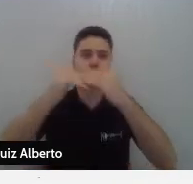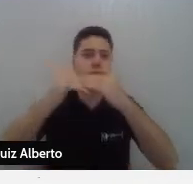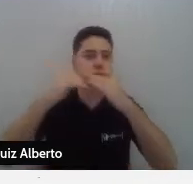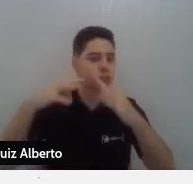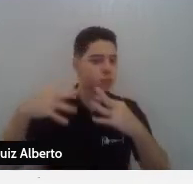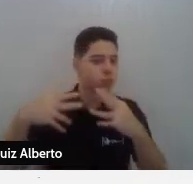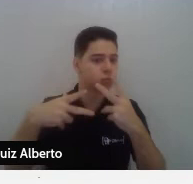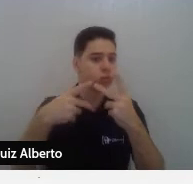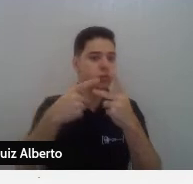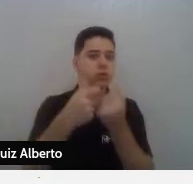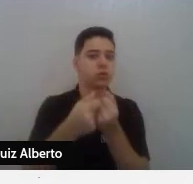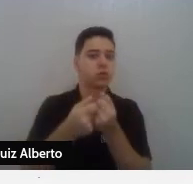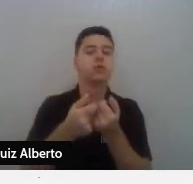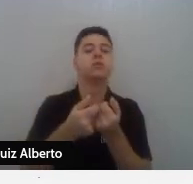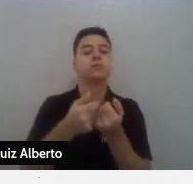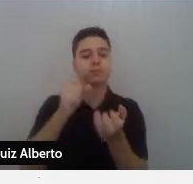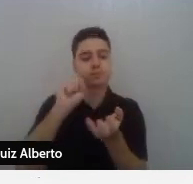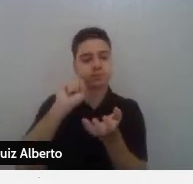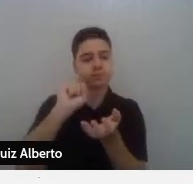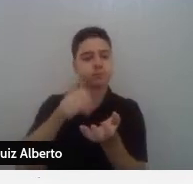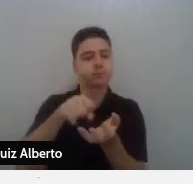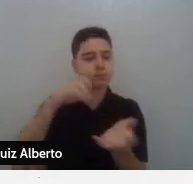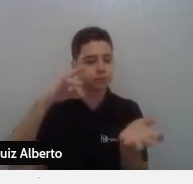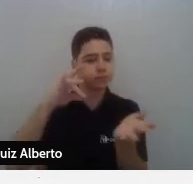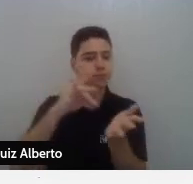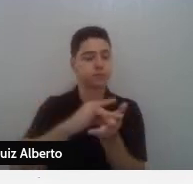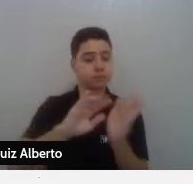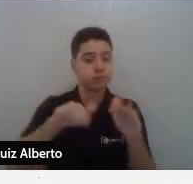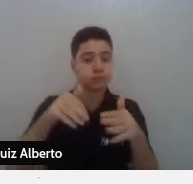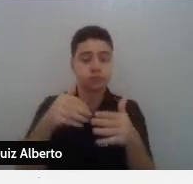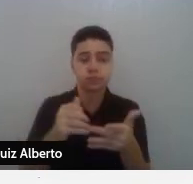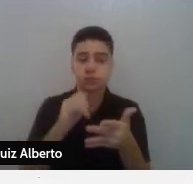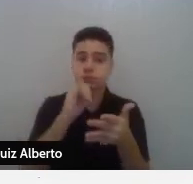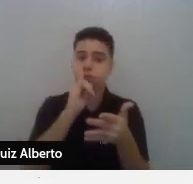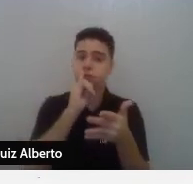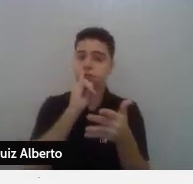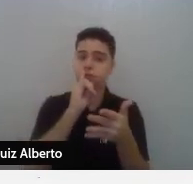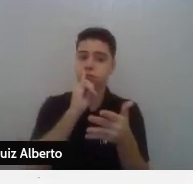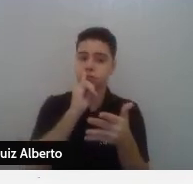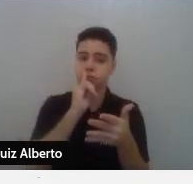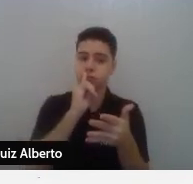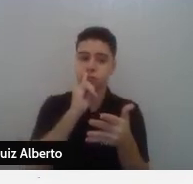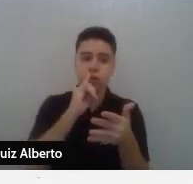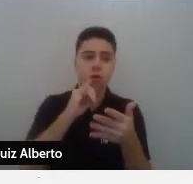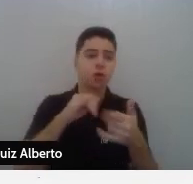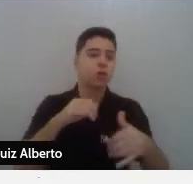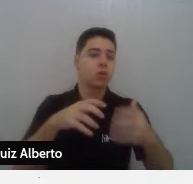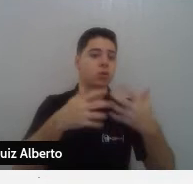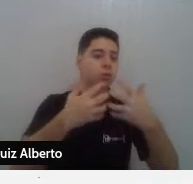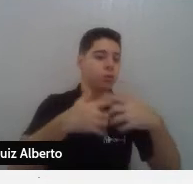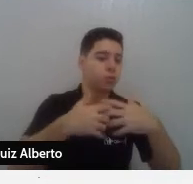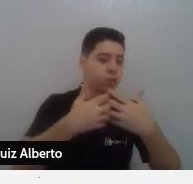maior velocidade e também com maior dispositivos, né?